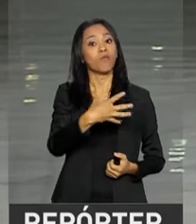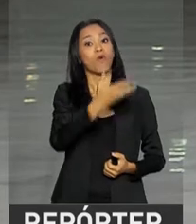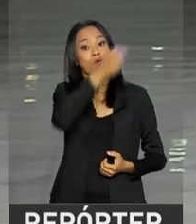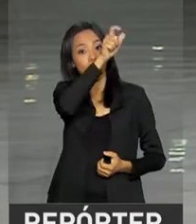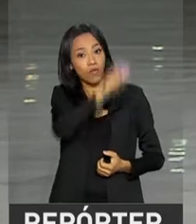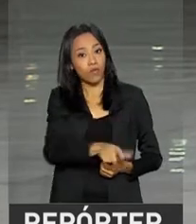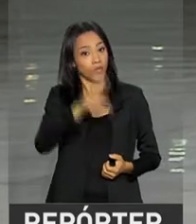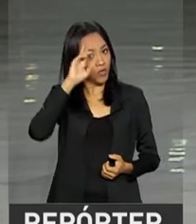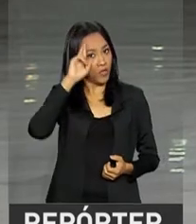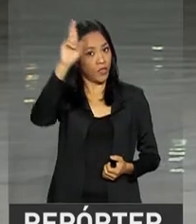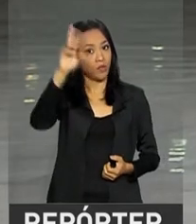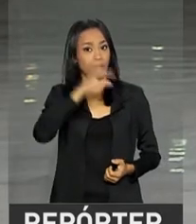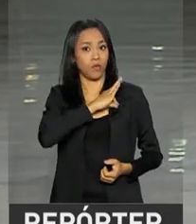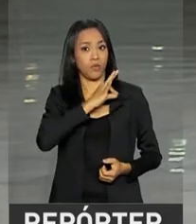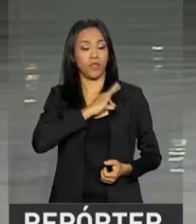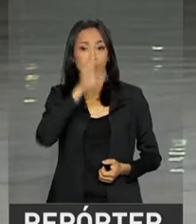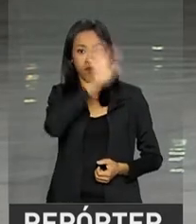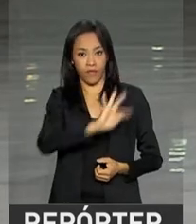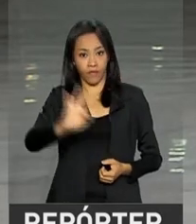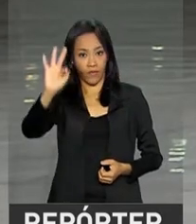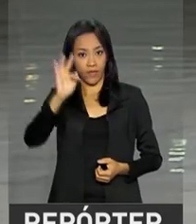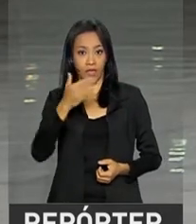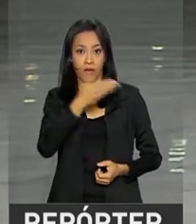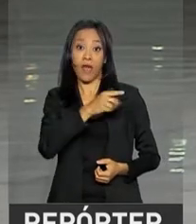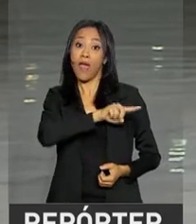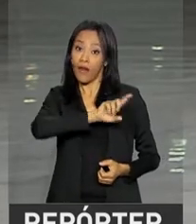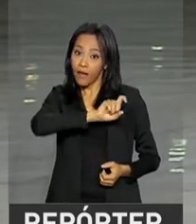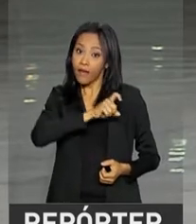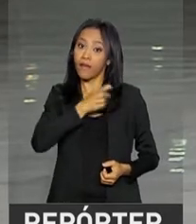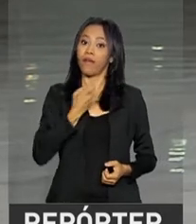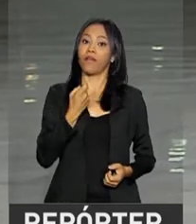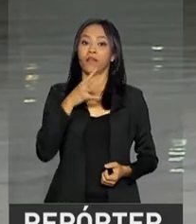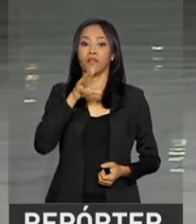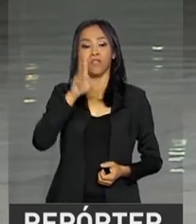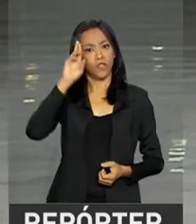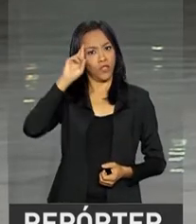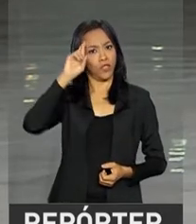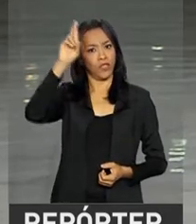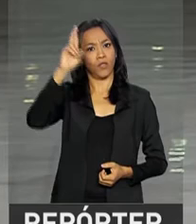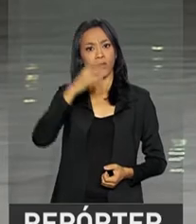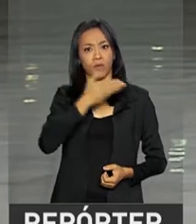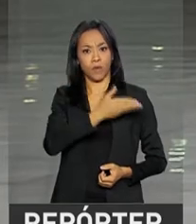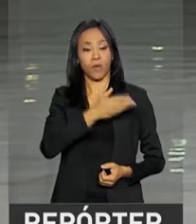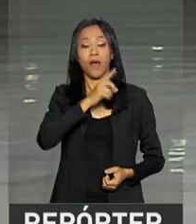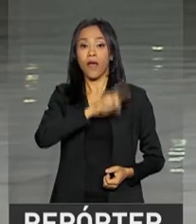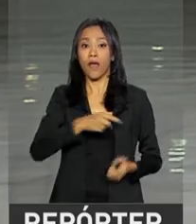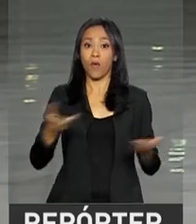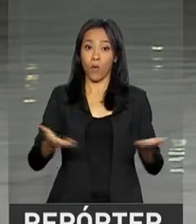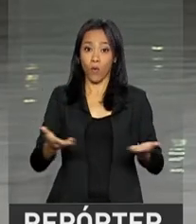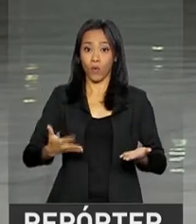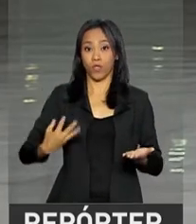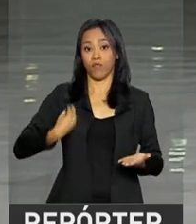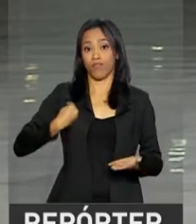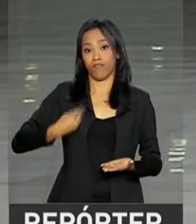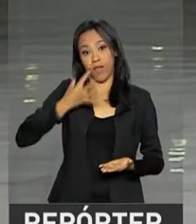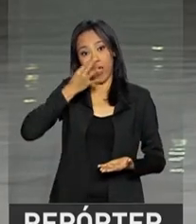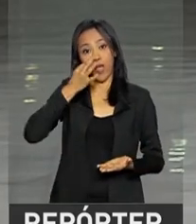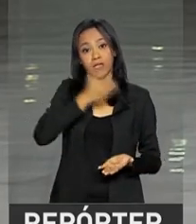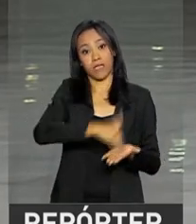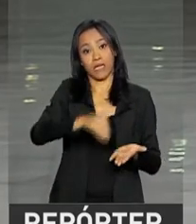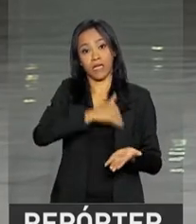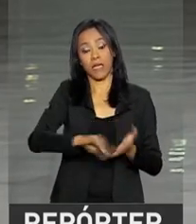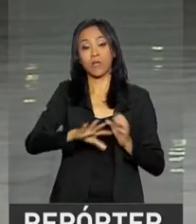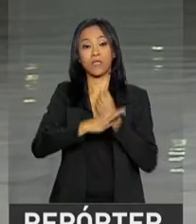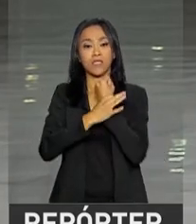federal rogério gallo e diretor executivo da pf calor é o atual secretário nacional de segurança pública